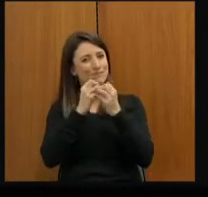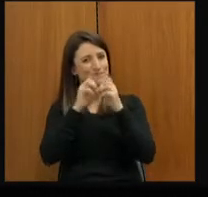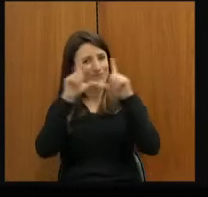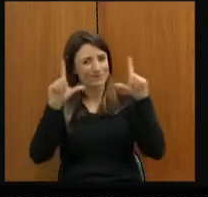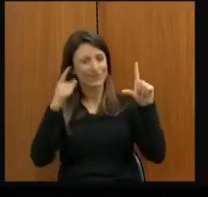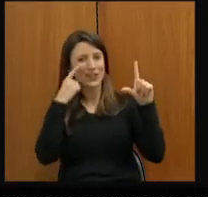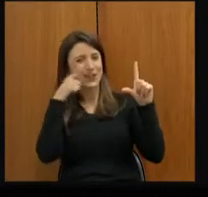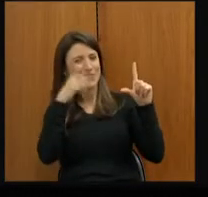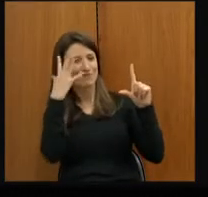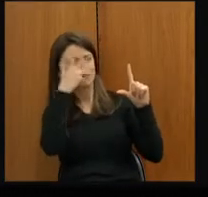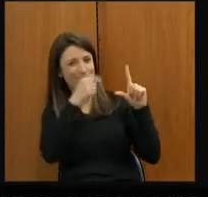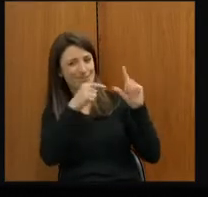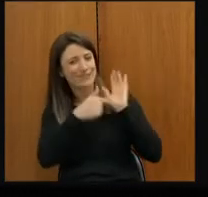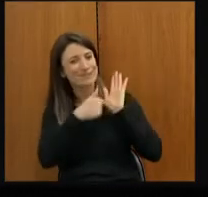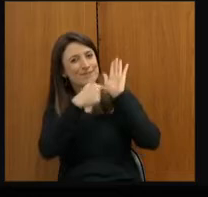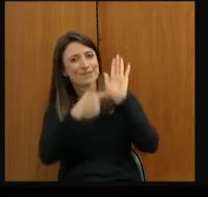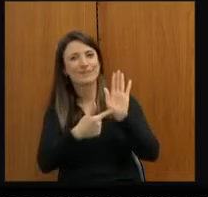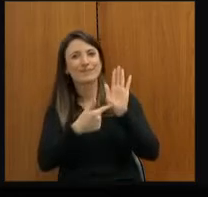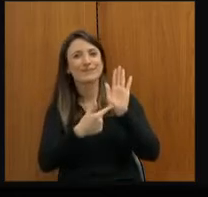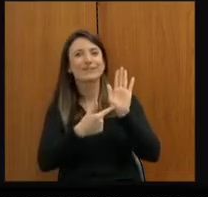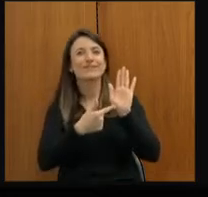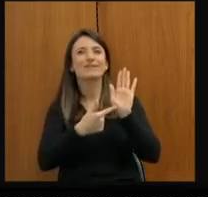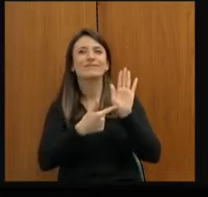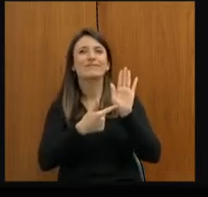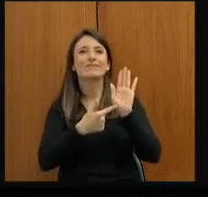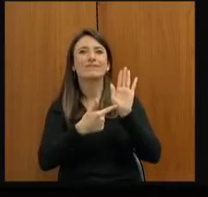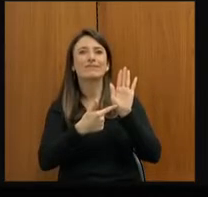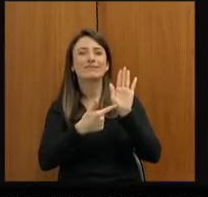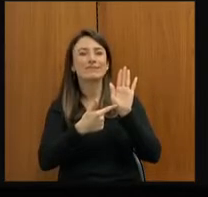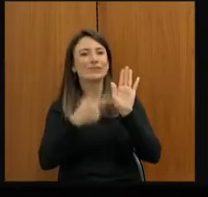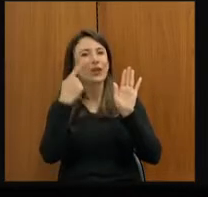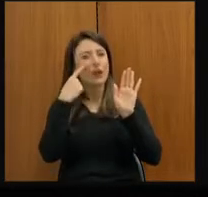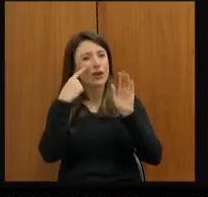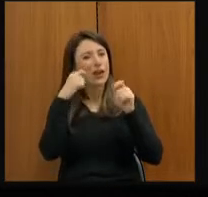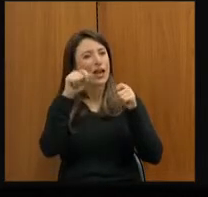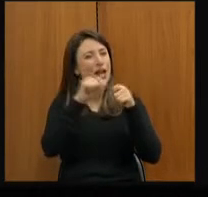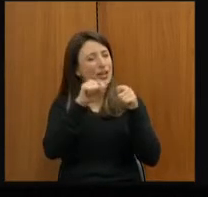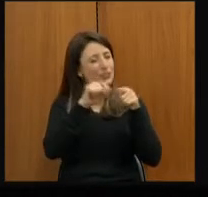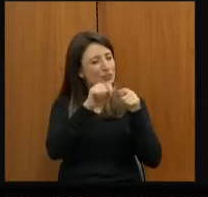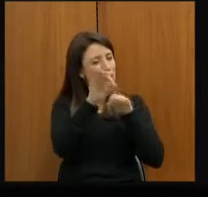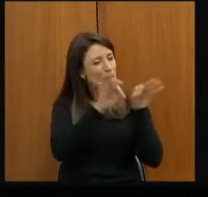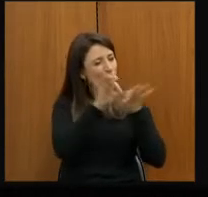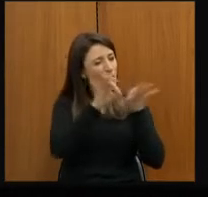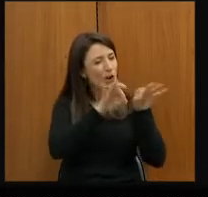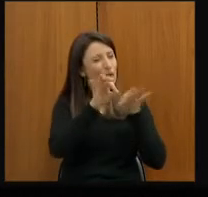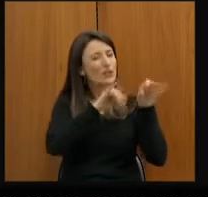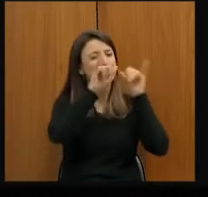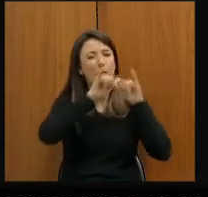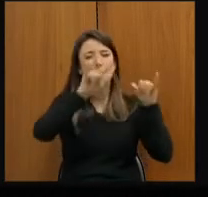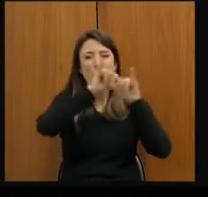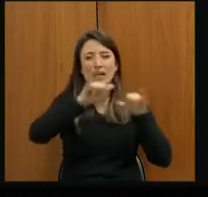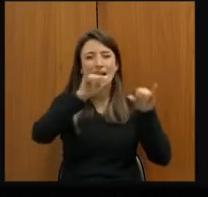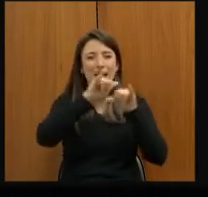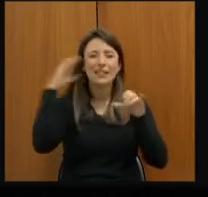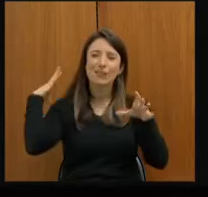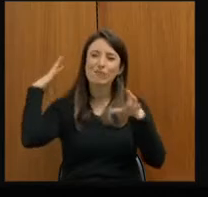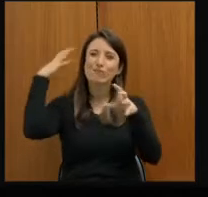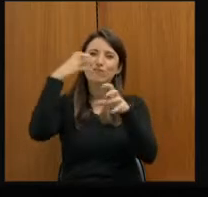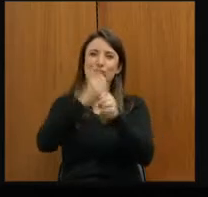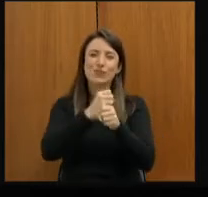como uma demonstração das ações e campanhas que ao longo desses 15 anos